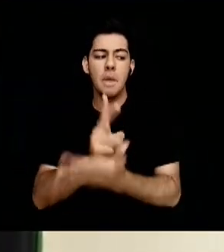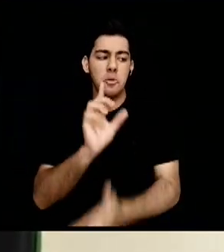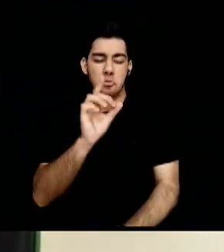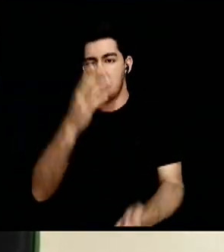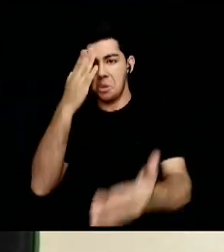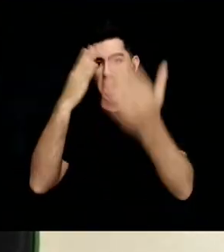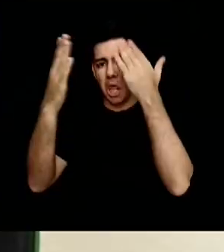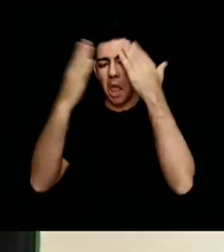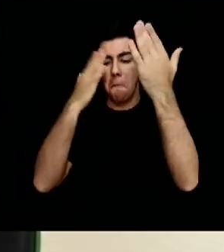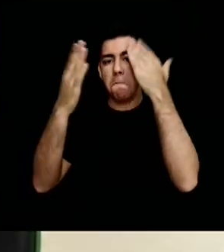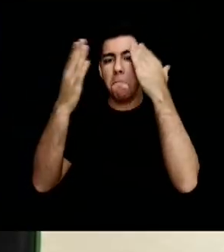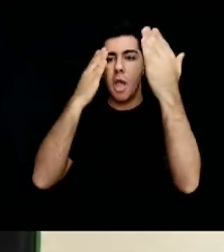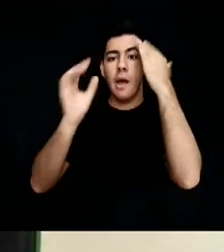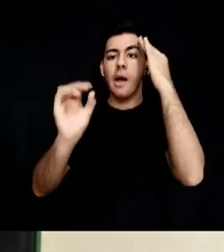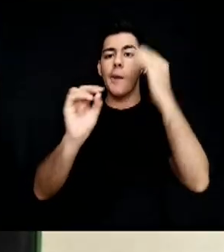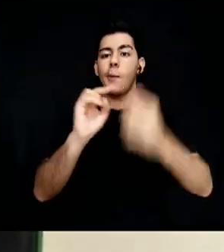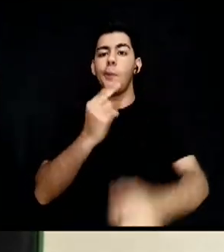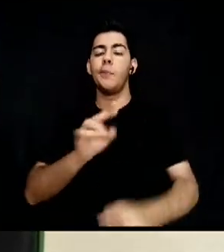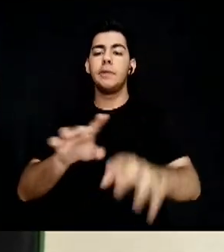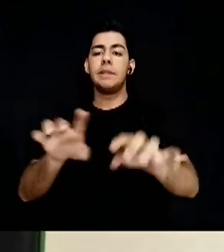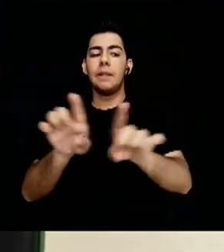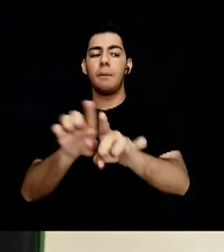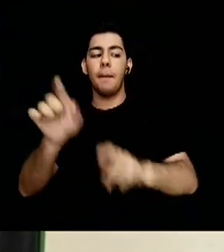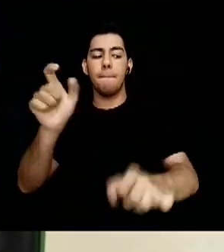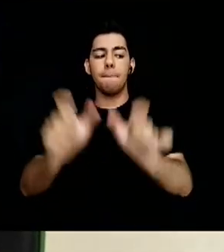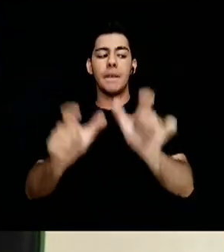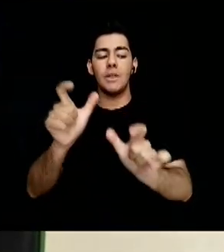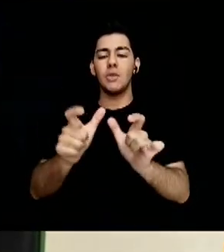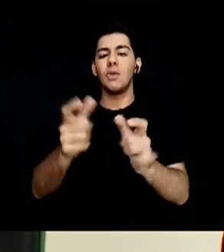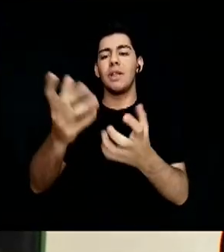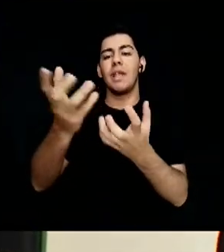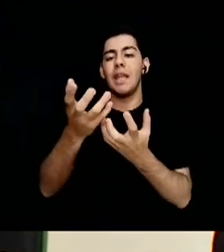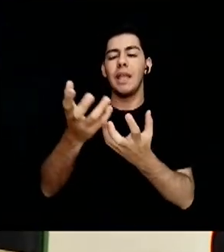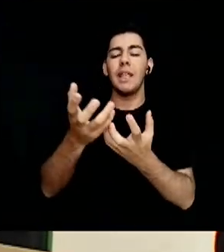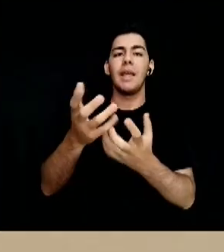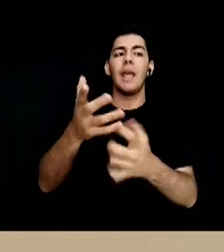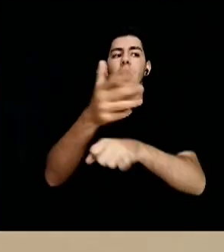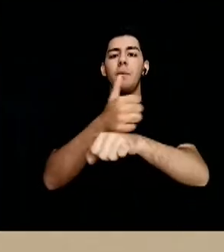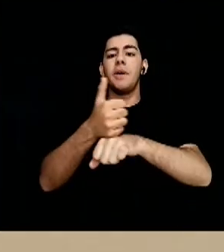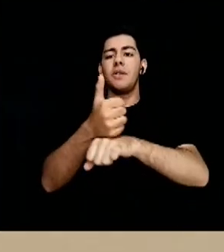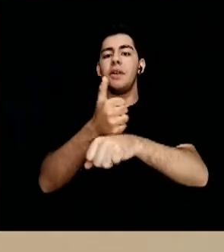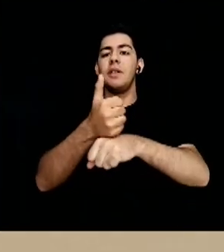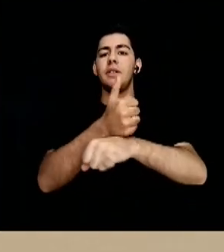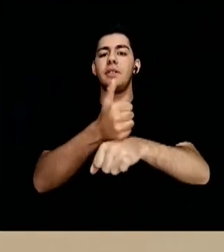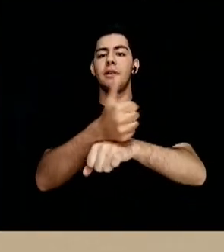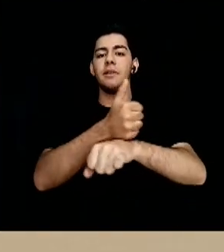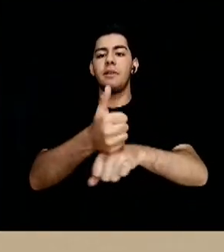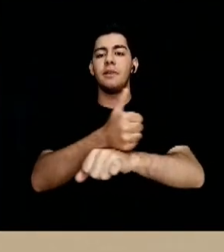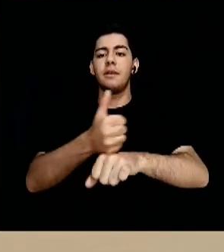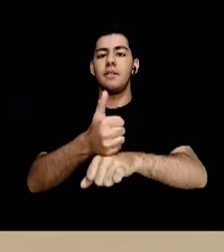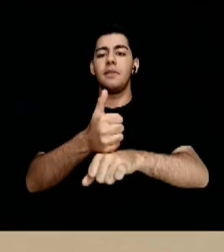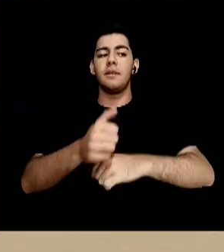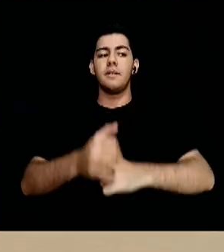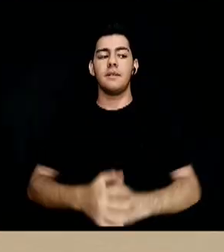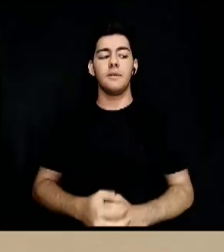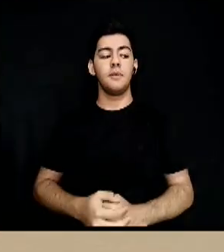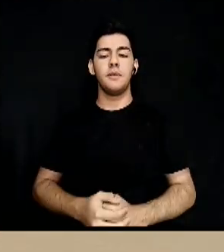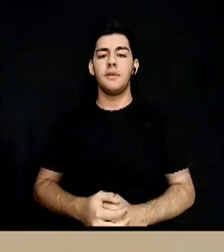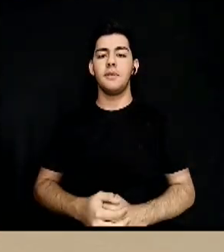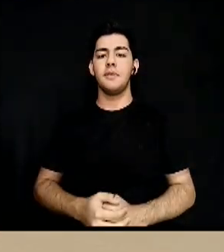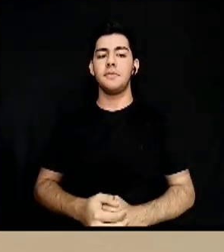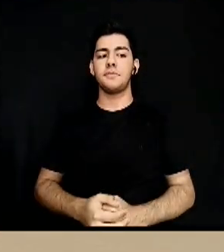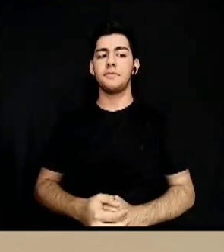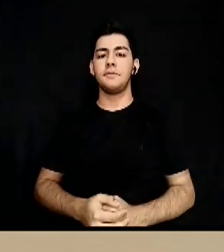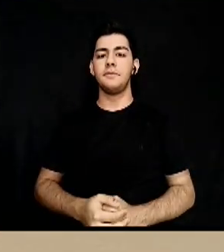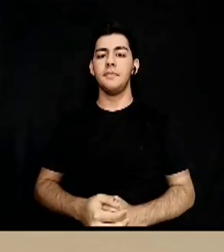mas também para quem quer se profissionalizar, né? Olha só. Que lindo, temos né? um vaso